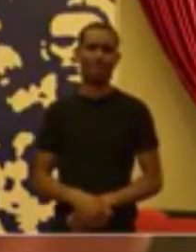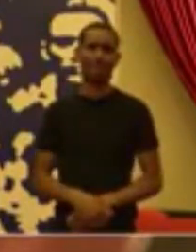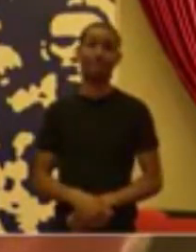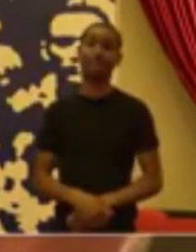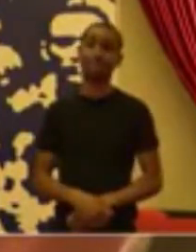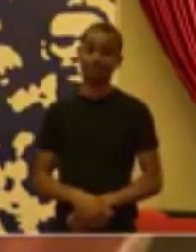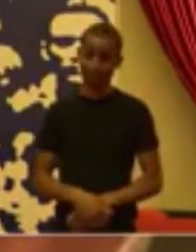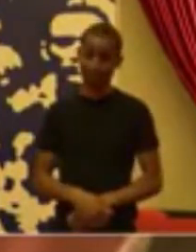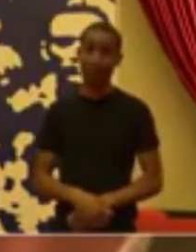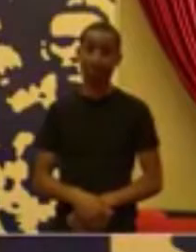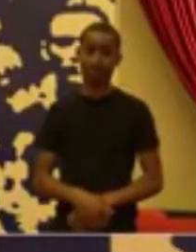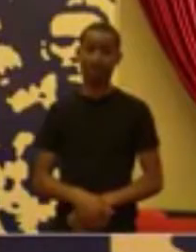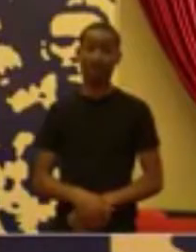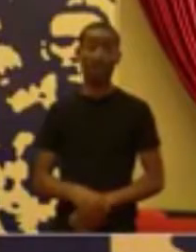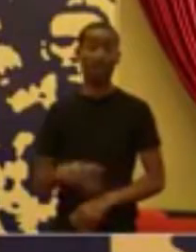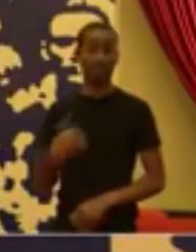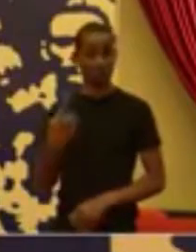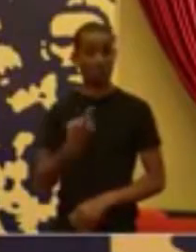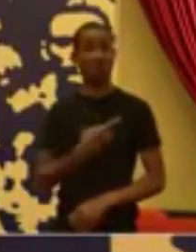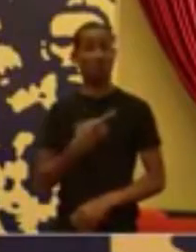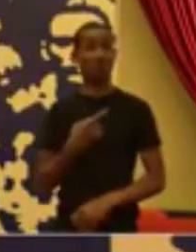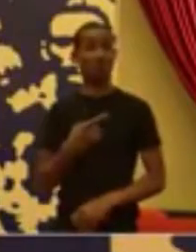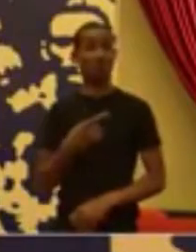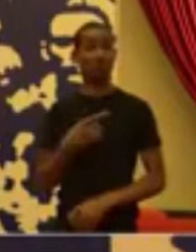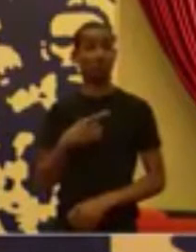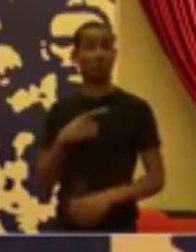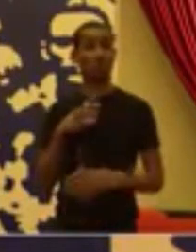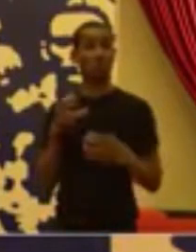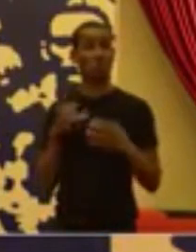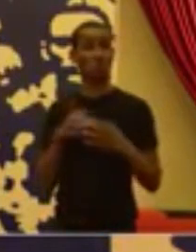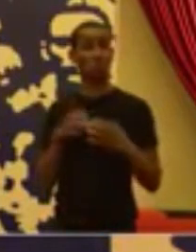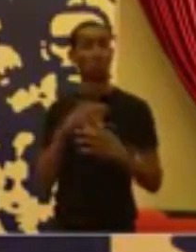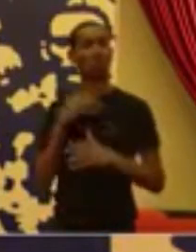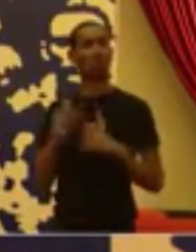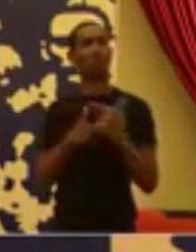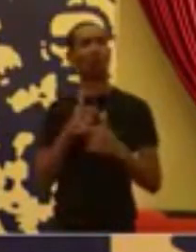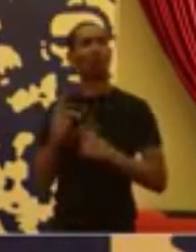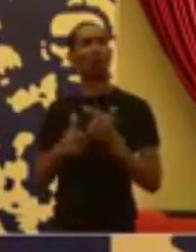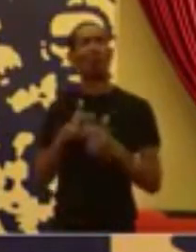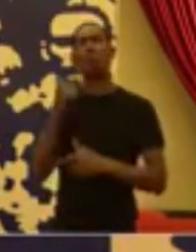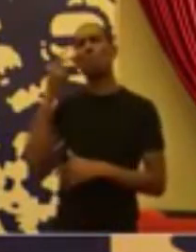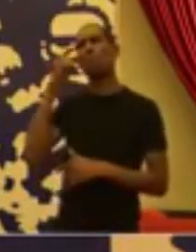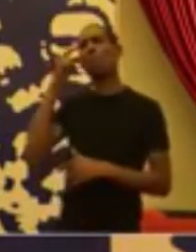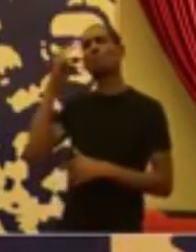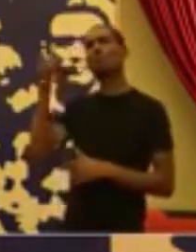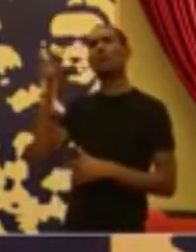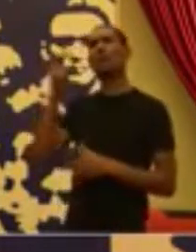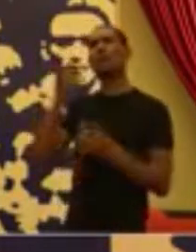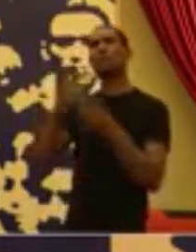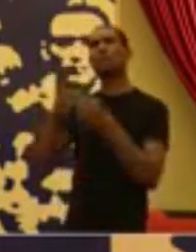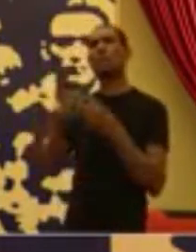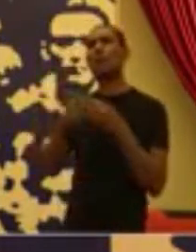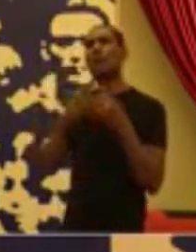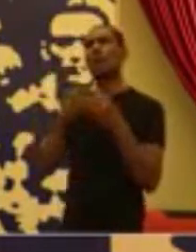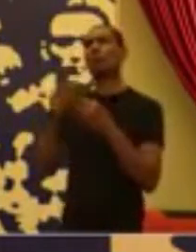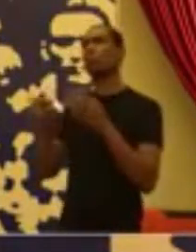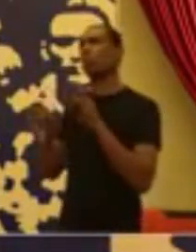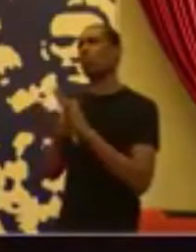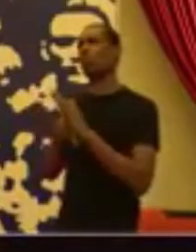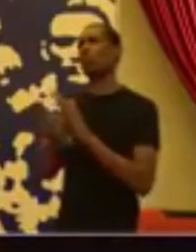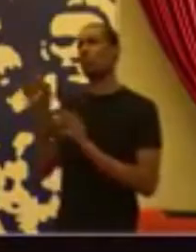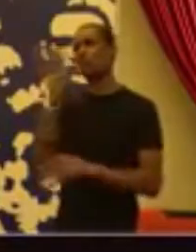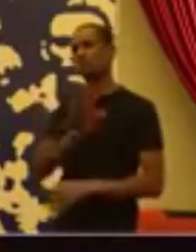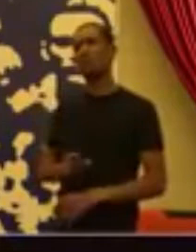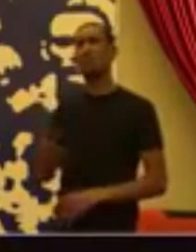E nós assumimos um grupo de trabalho para repensar as cidades do Brasil.